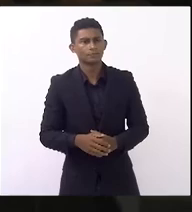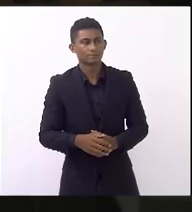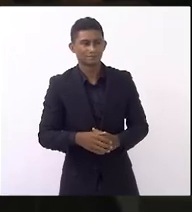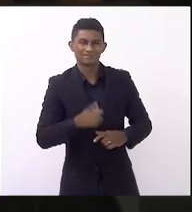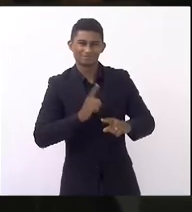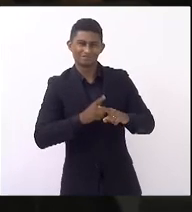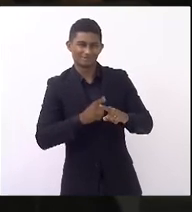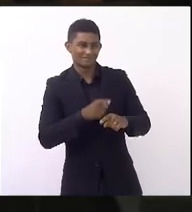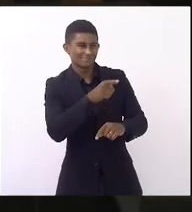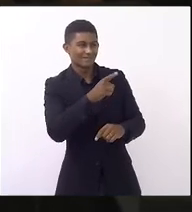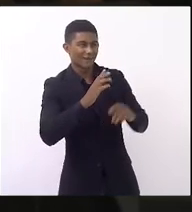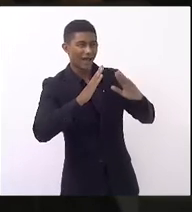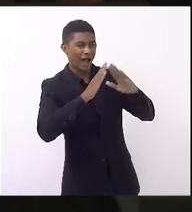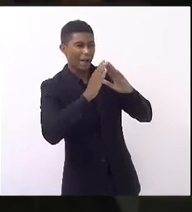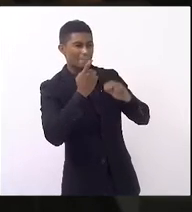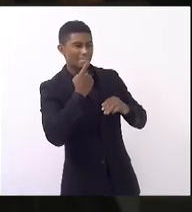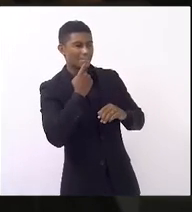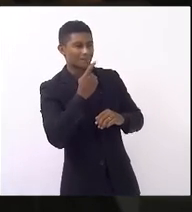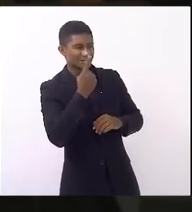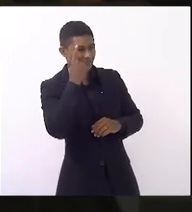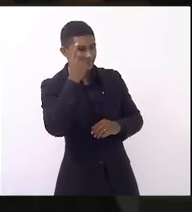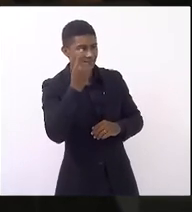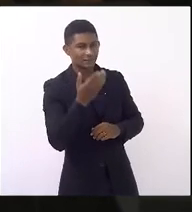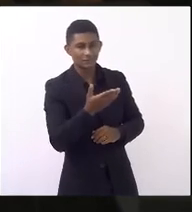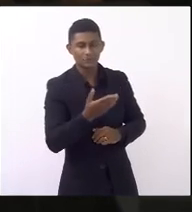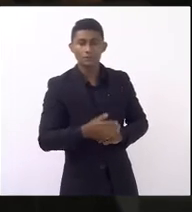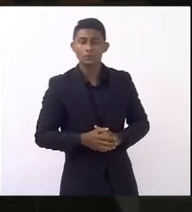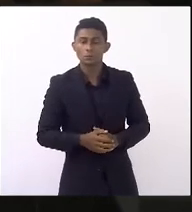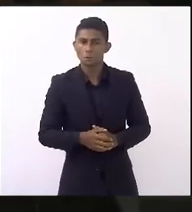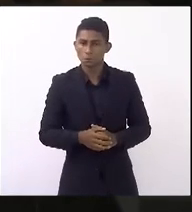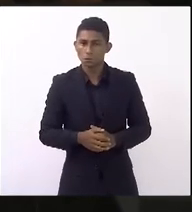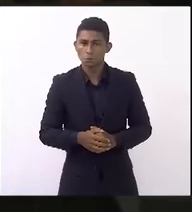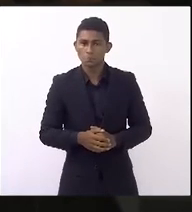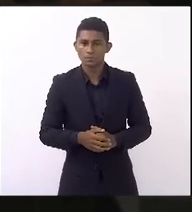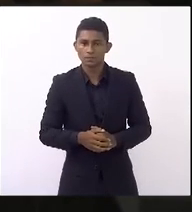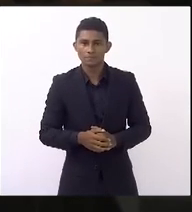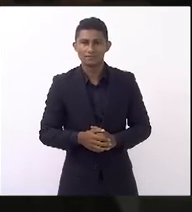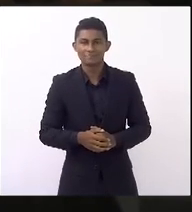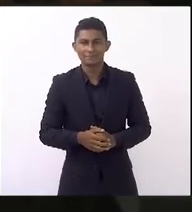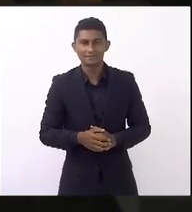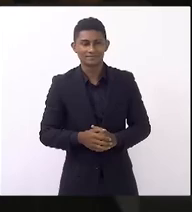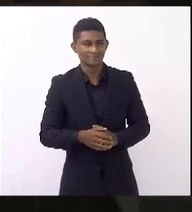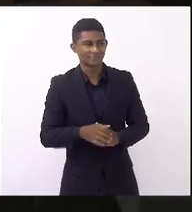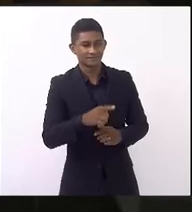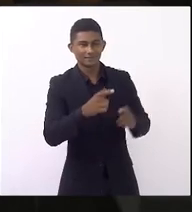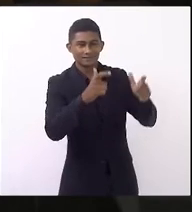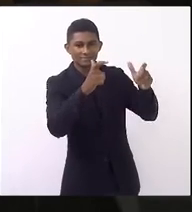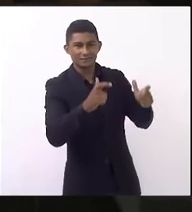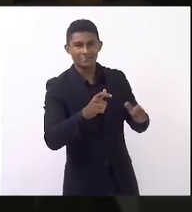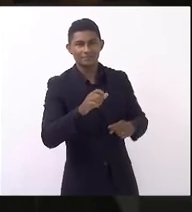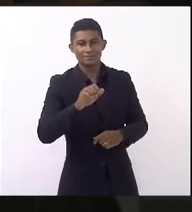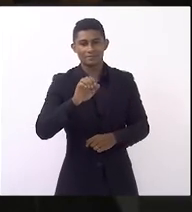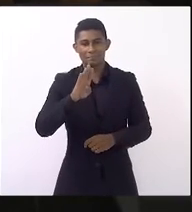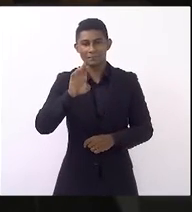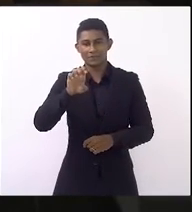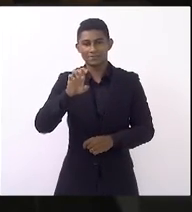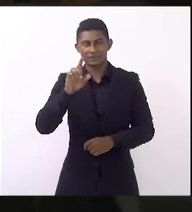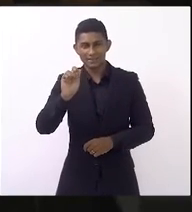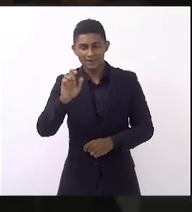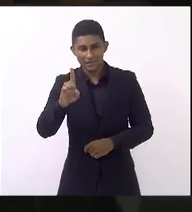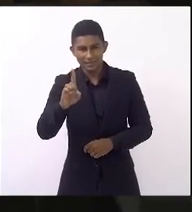casa. É o caminho de casa. Ela, no mínimo, passa ali na ponta da Baixada, em